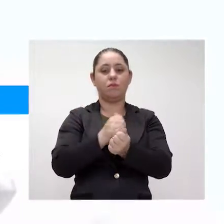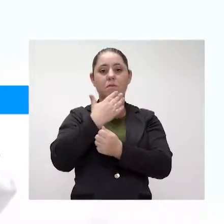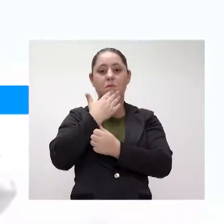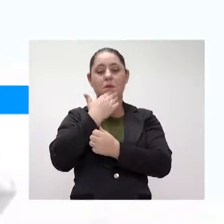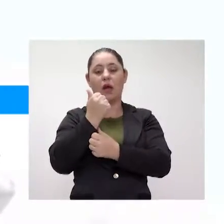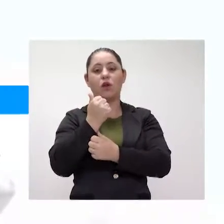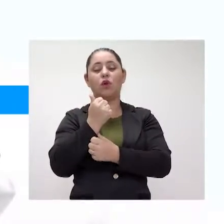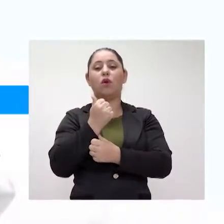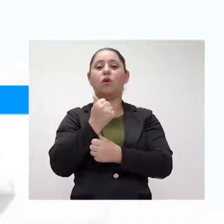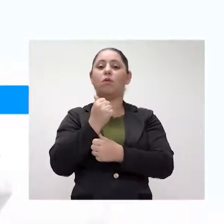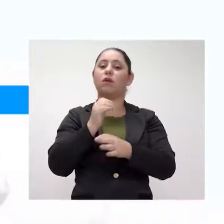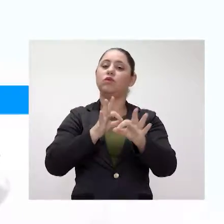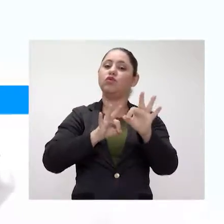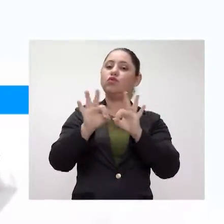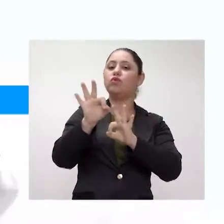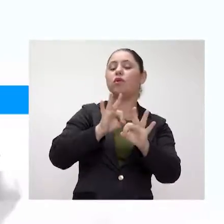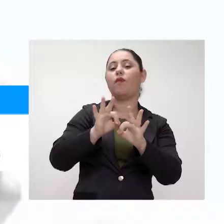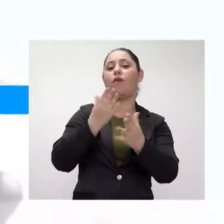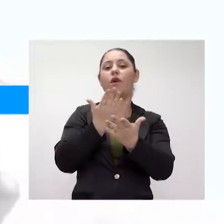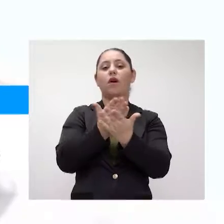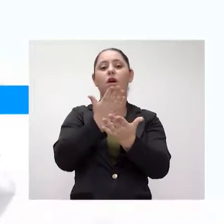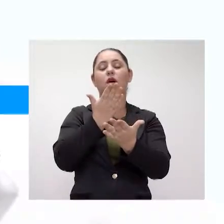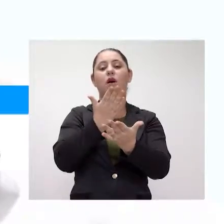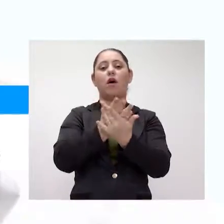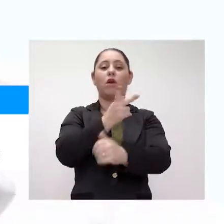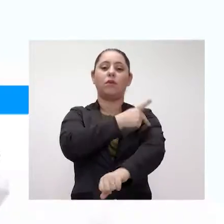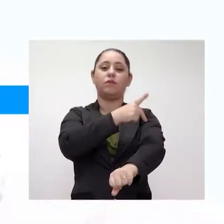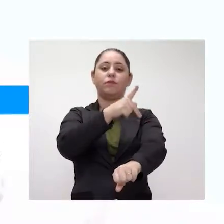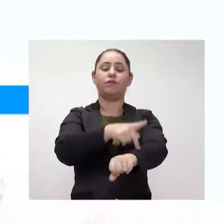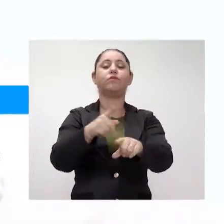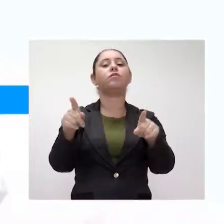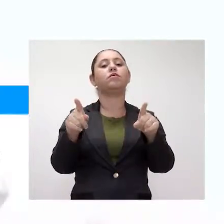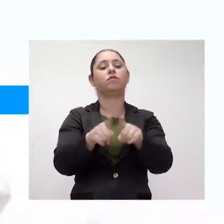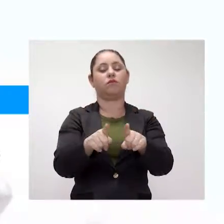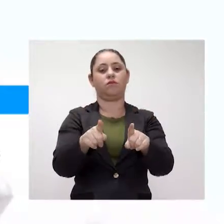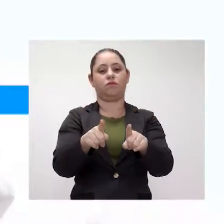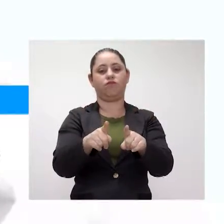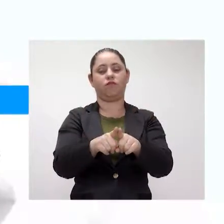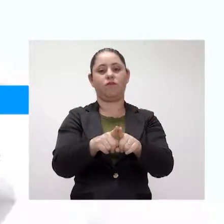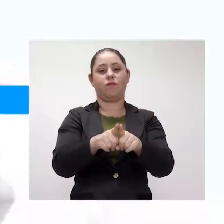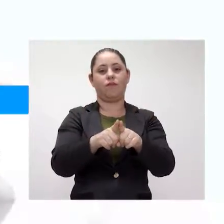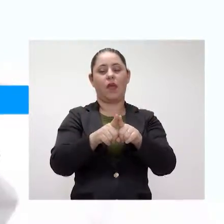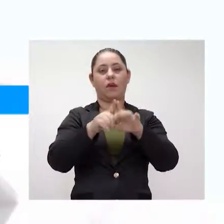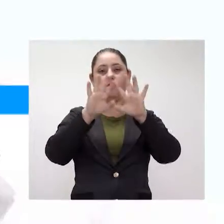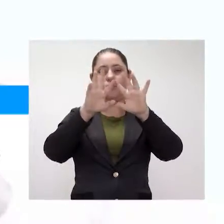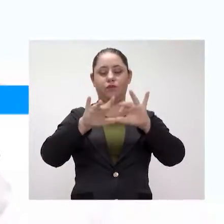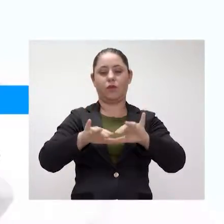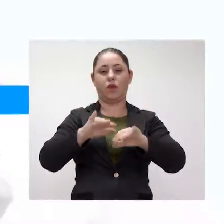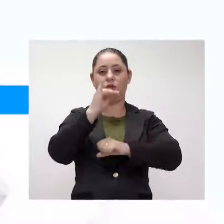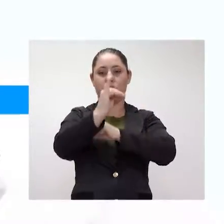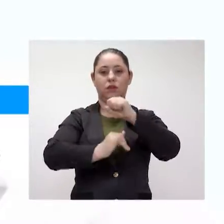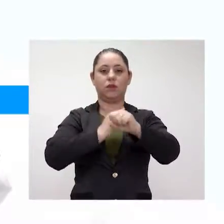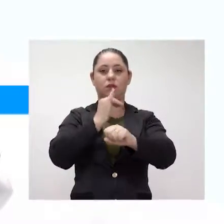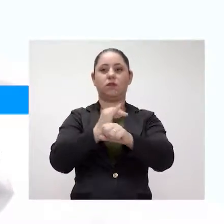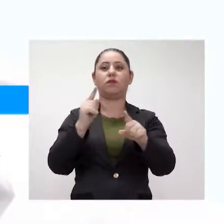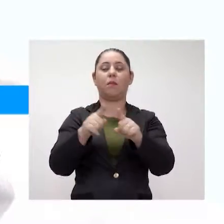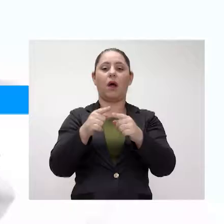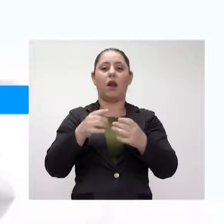adequados, né, para poder desenvolver as suas atividades pedagógicas, inclusive através das plataformas que